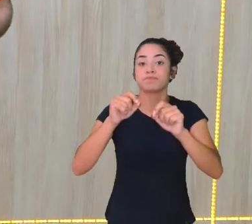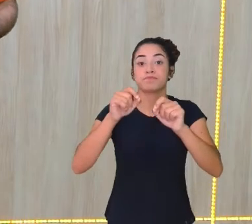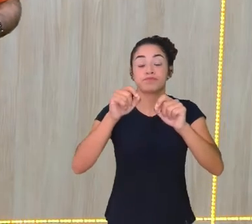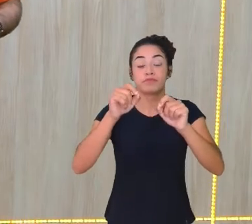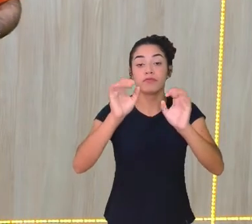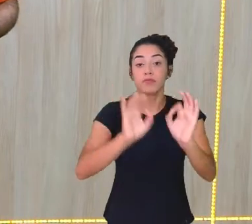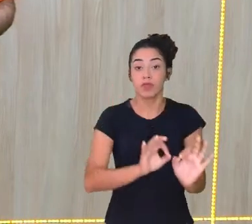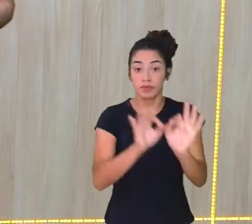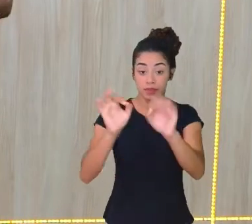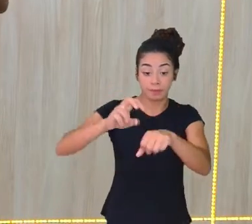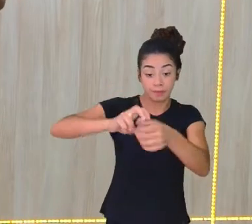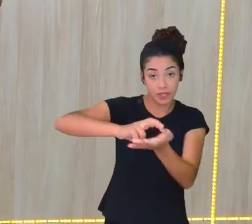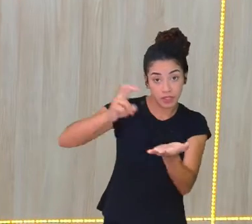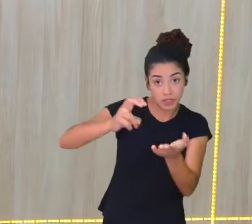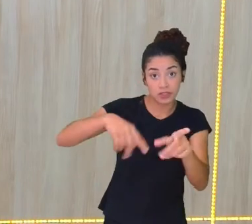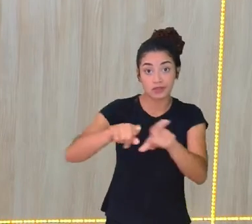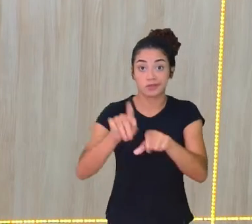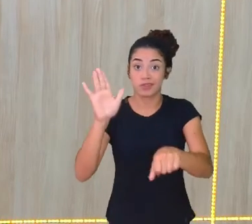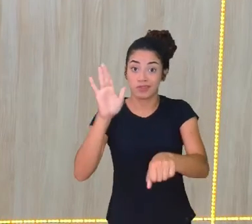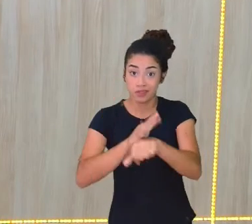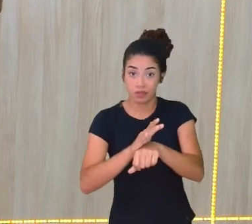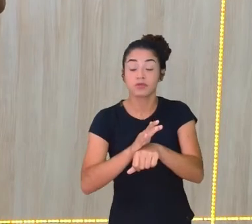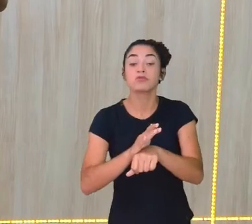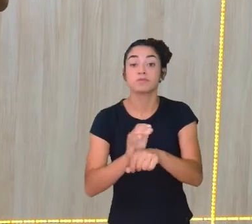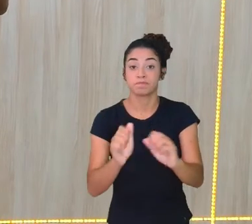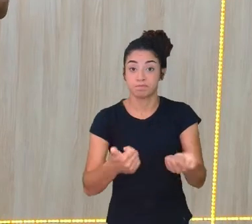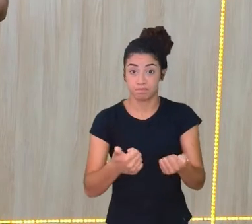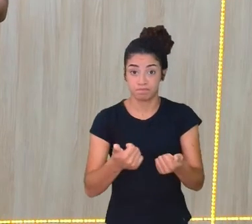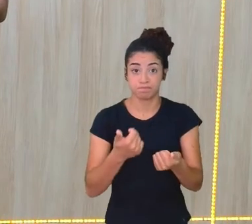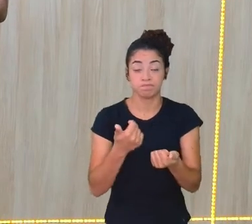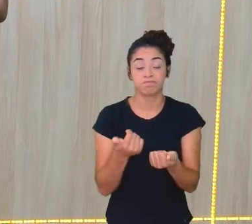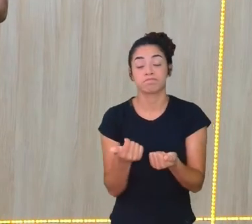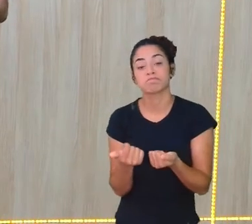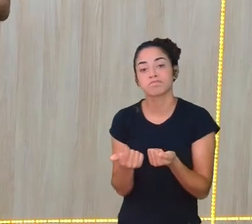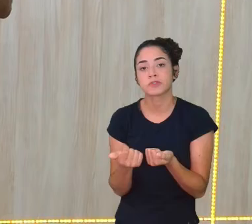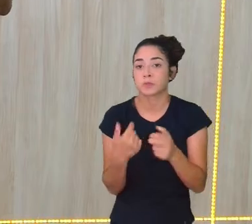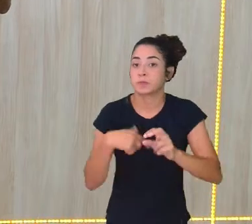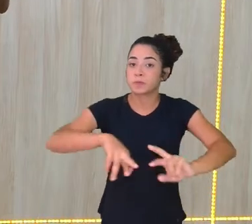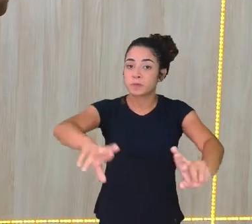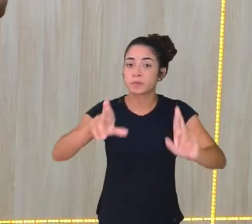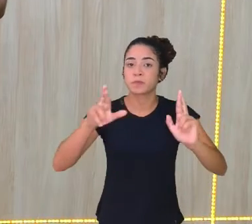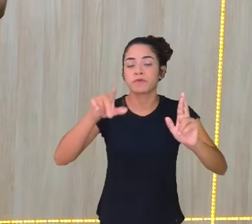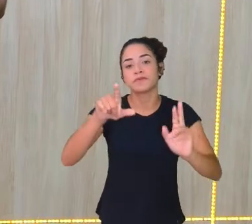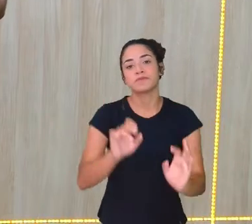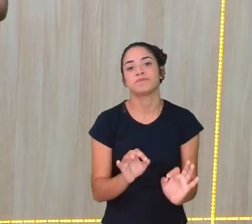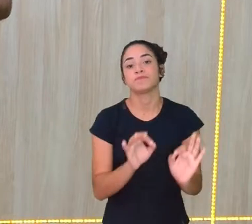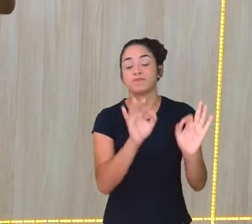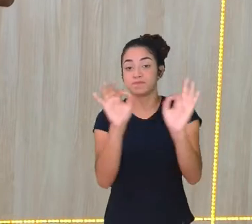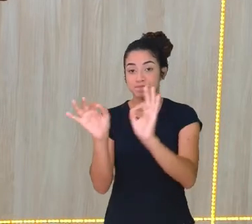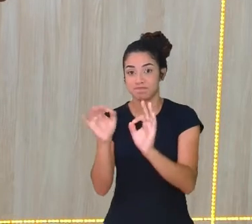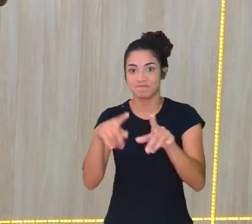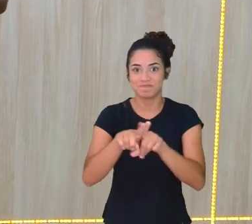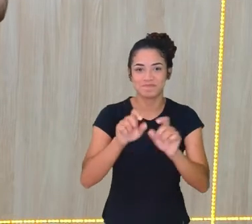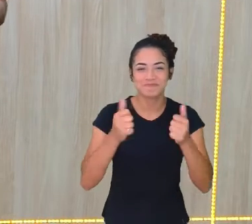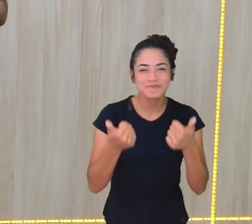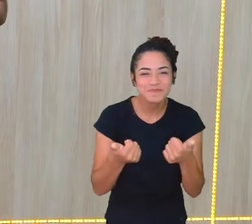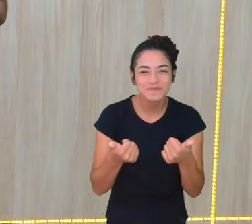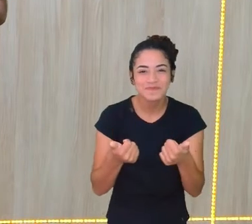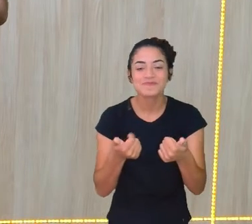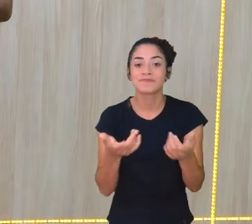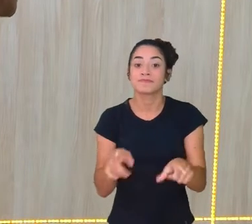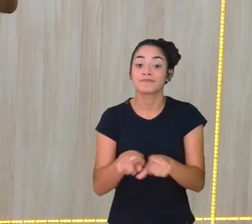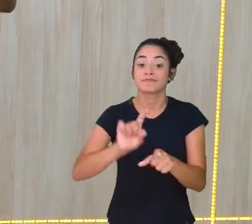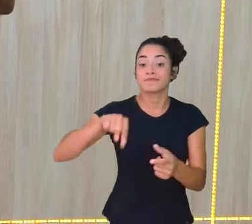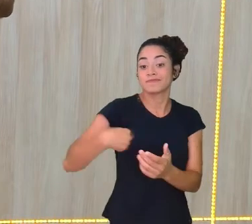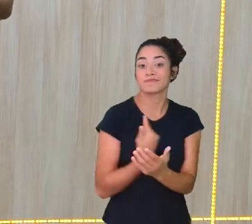no turno da tarde, né? Então, nesse sentido, espero que vocês estejam acompanhando as nossas